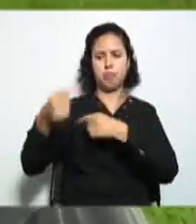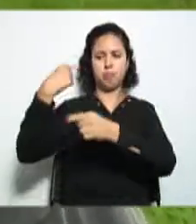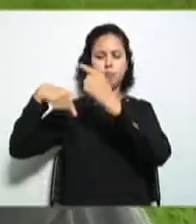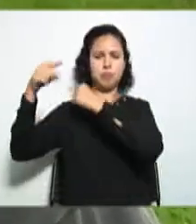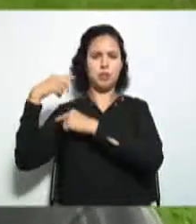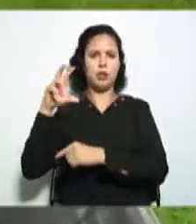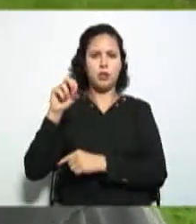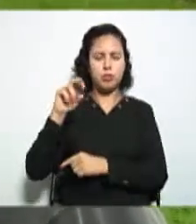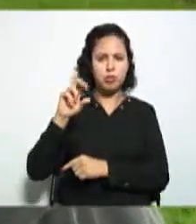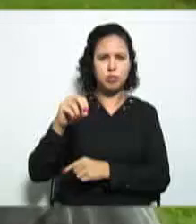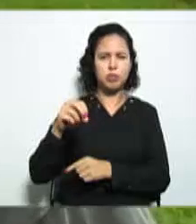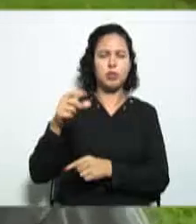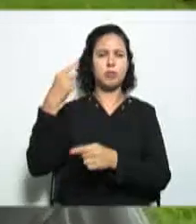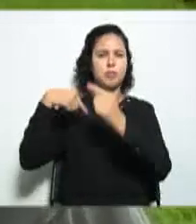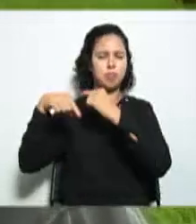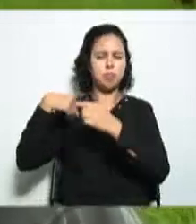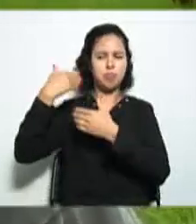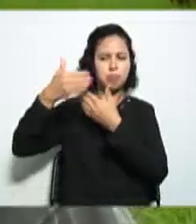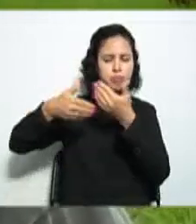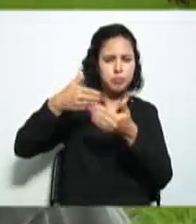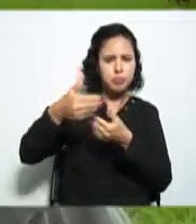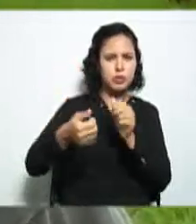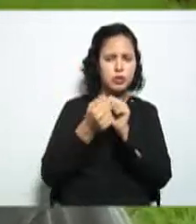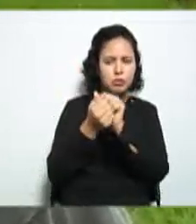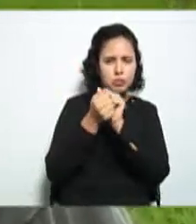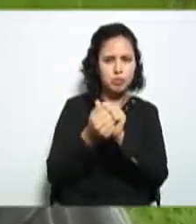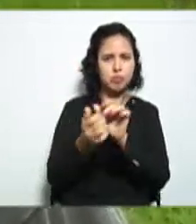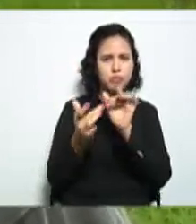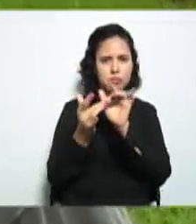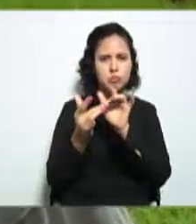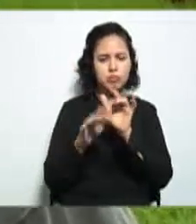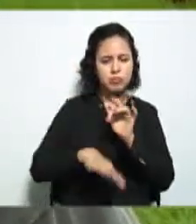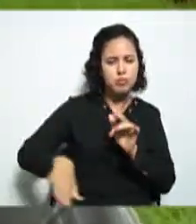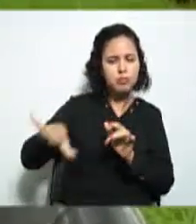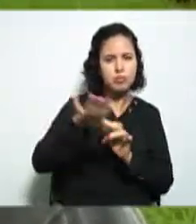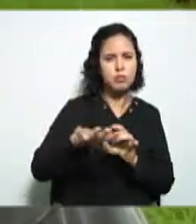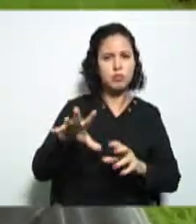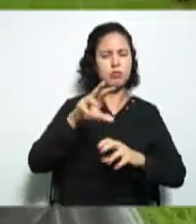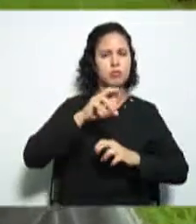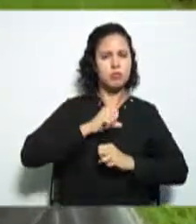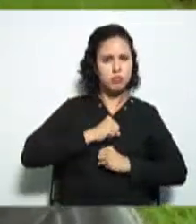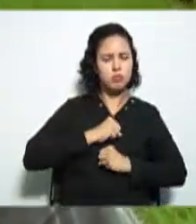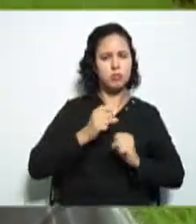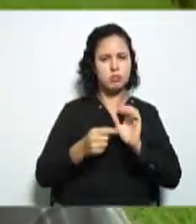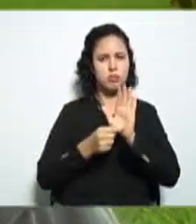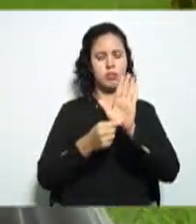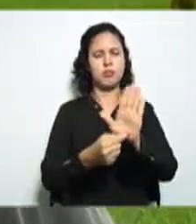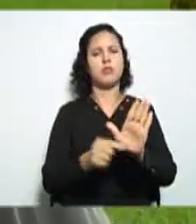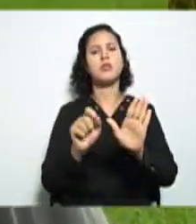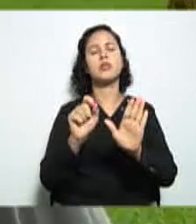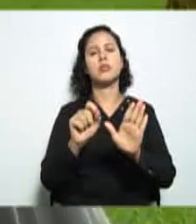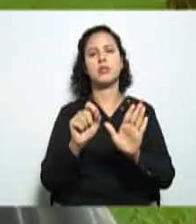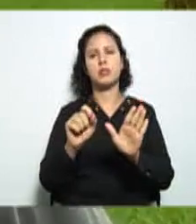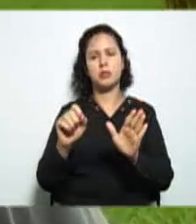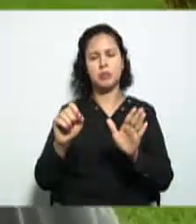seus antepassados e o convívio dele naquela região, ele aponta, né, para um